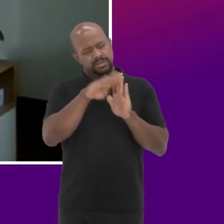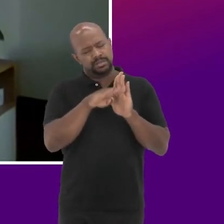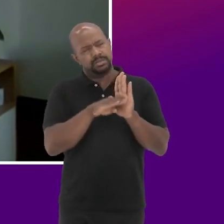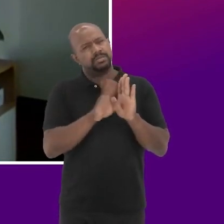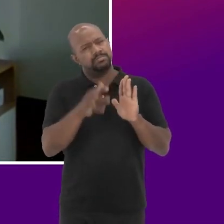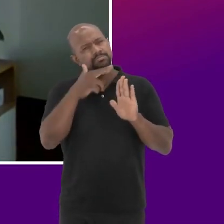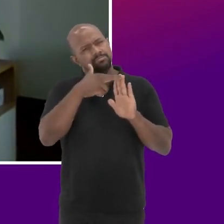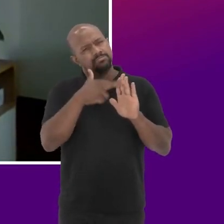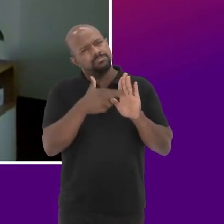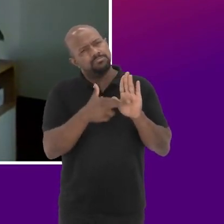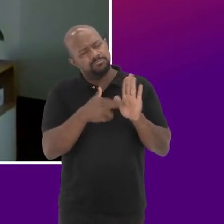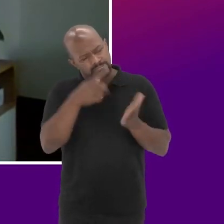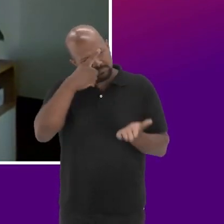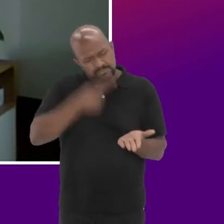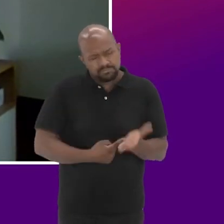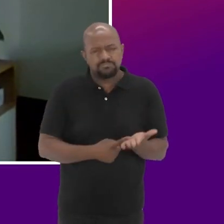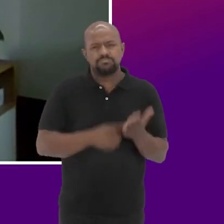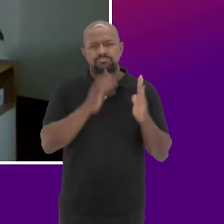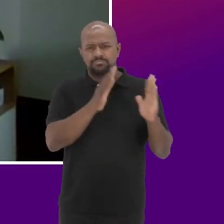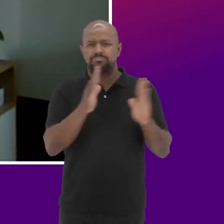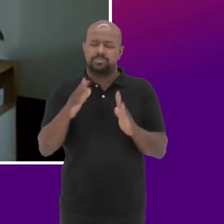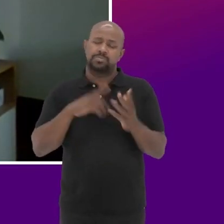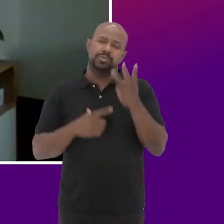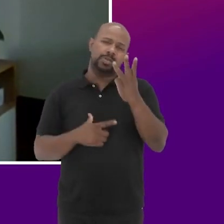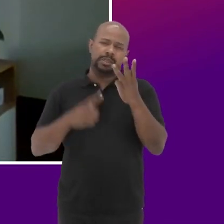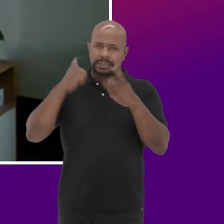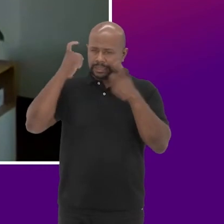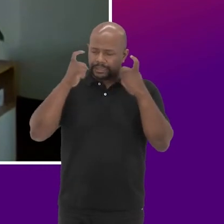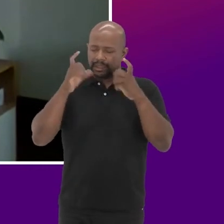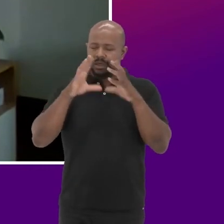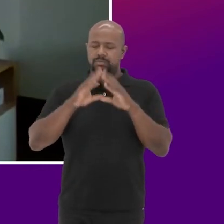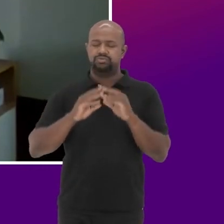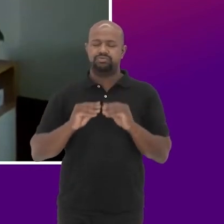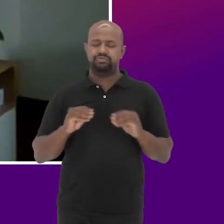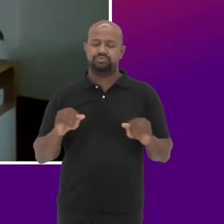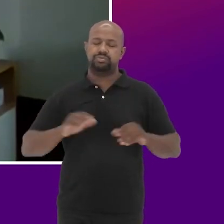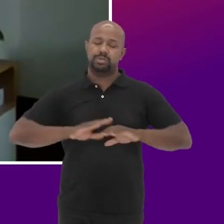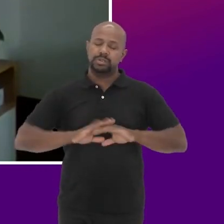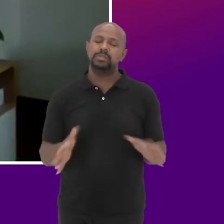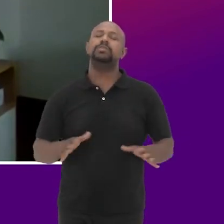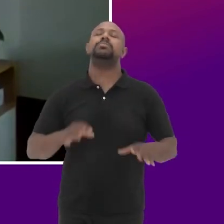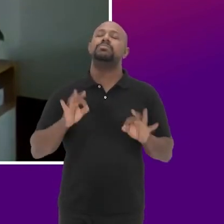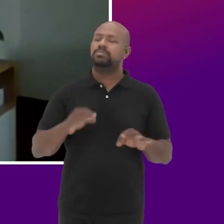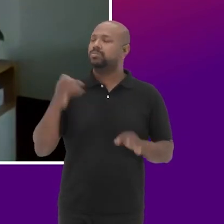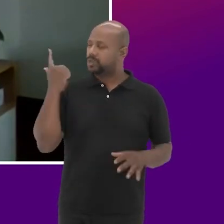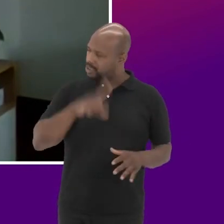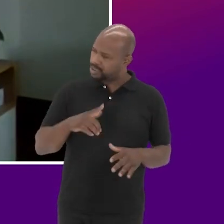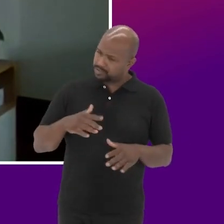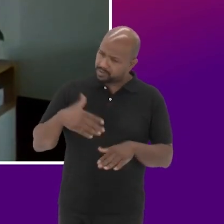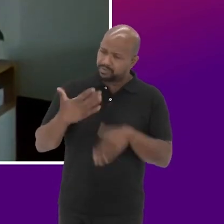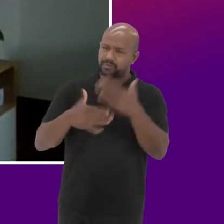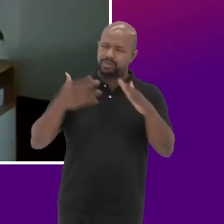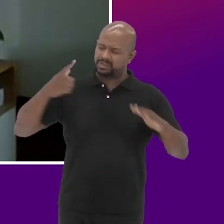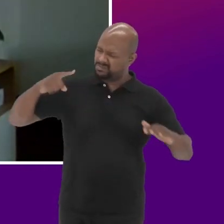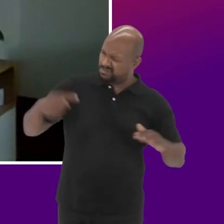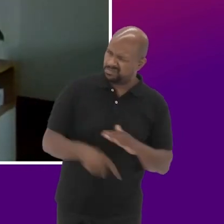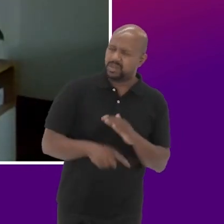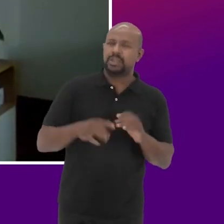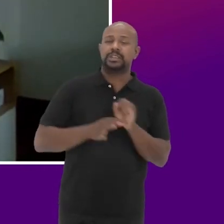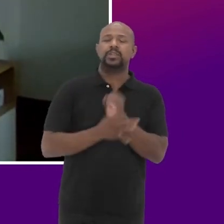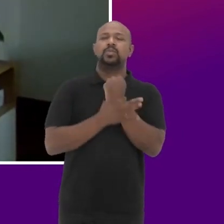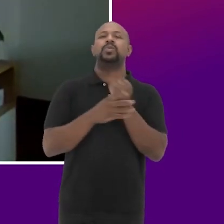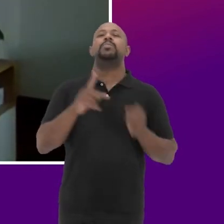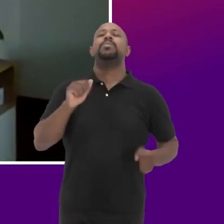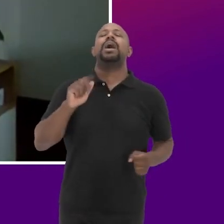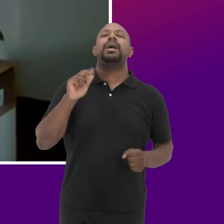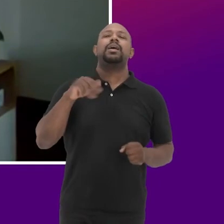de trabalho que possa solucionar essas três preocupações e, a partir daí, poder desenvolver e aprofundar os